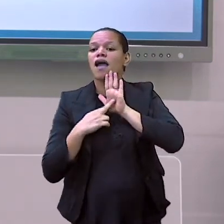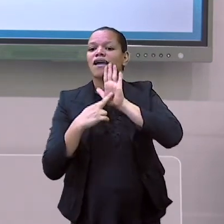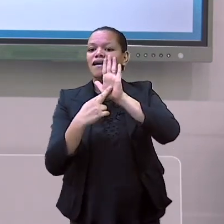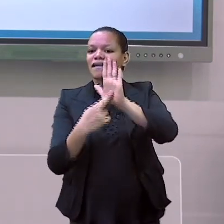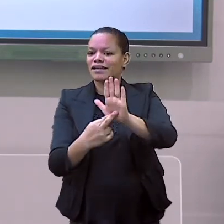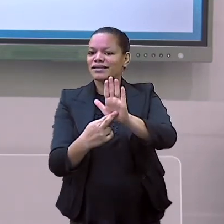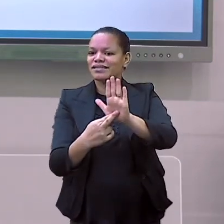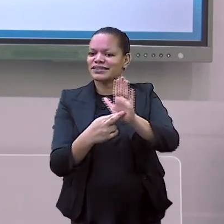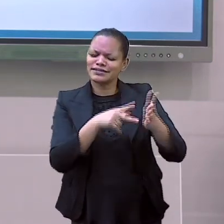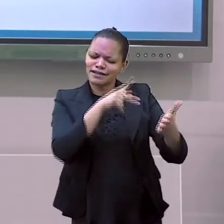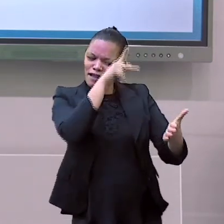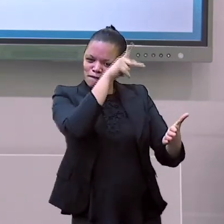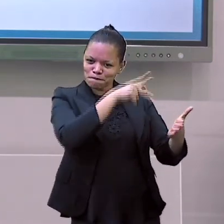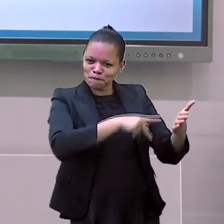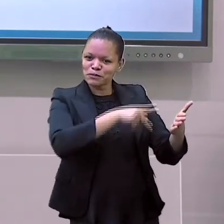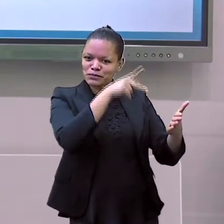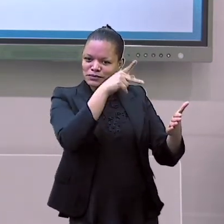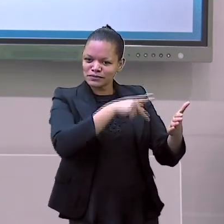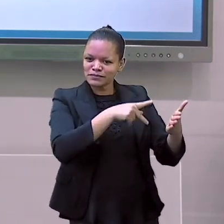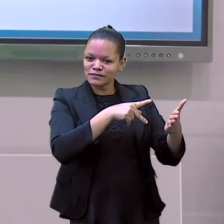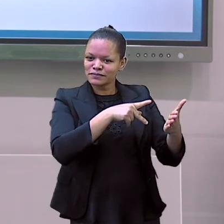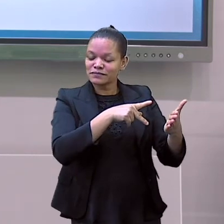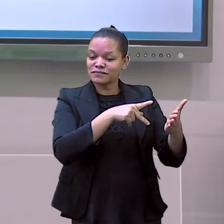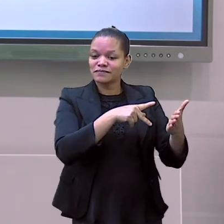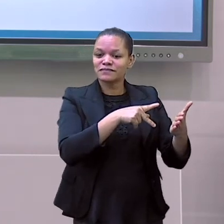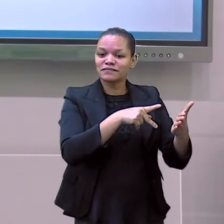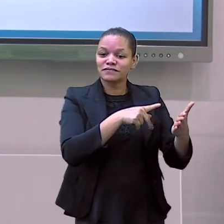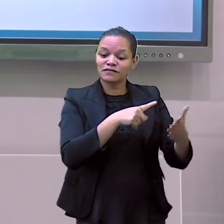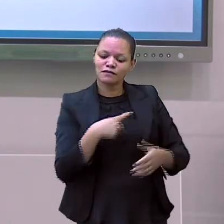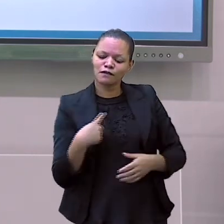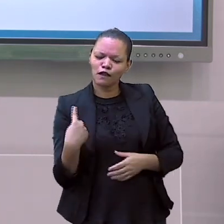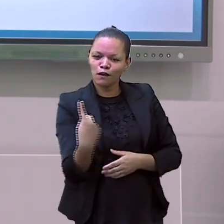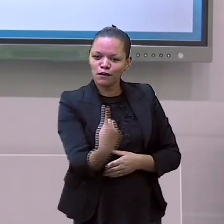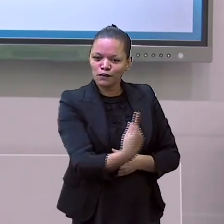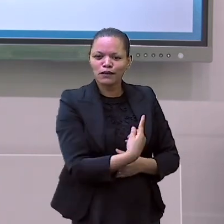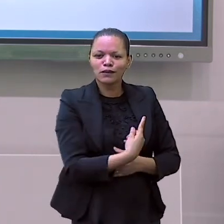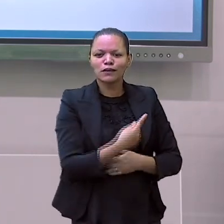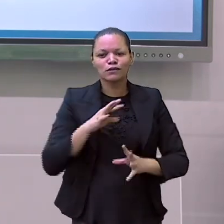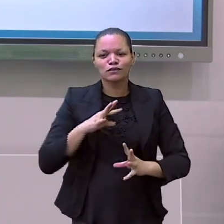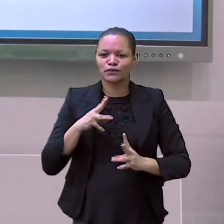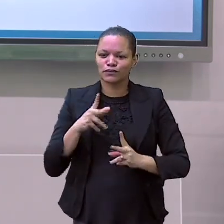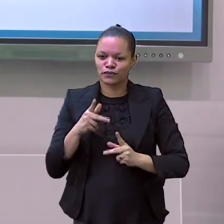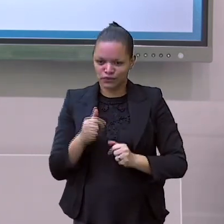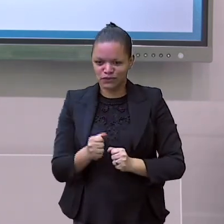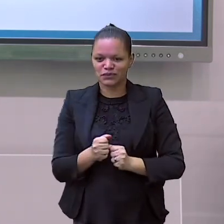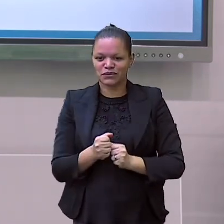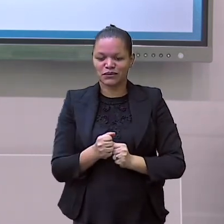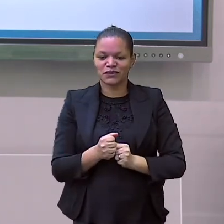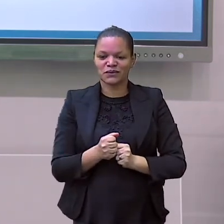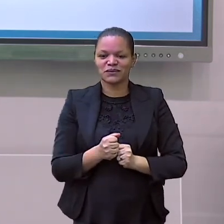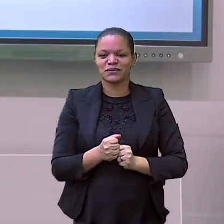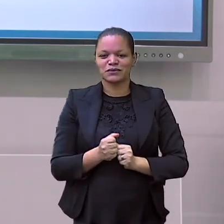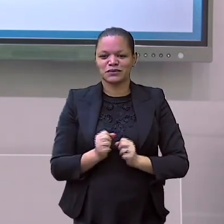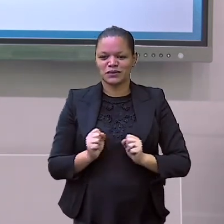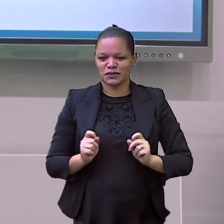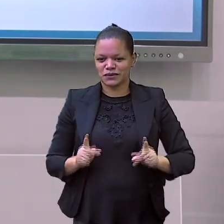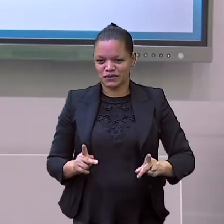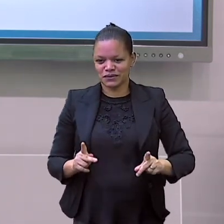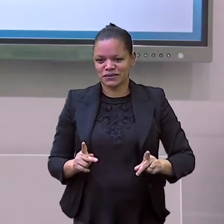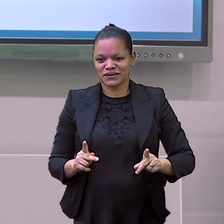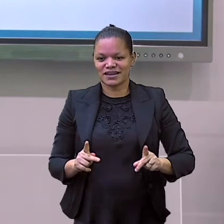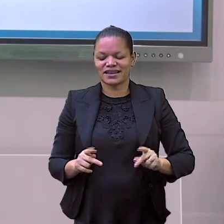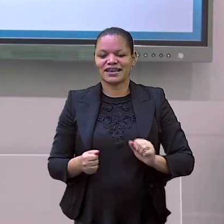me representa e te representa também, que em algum momento da leitura você se identificou, porque